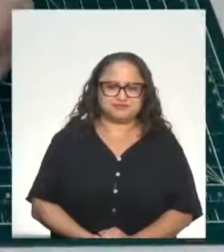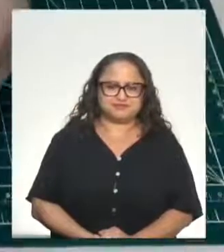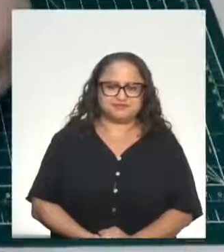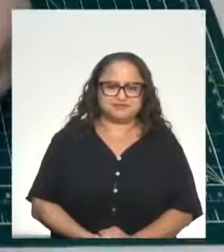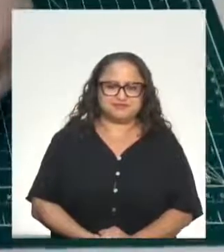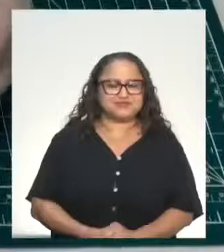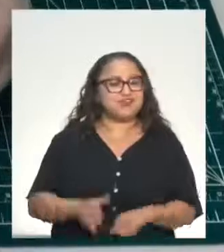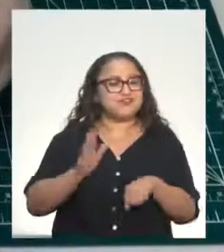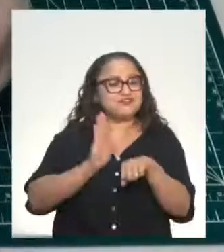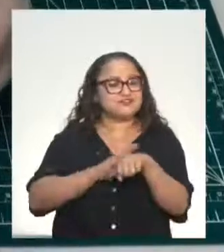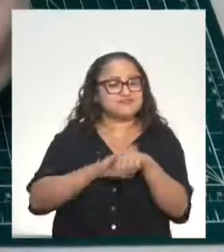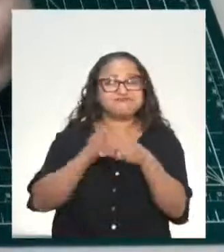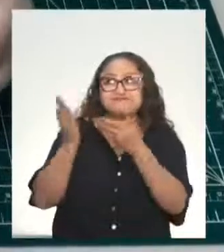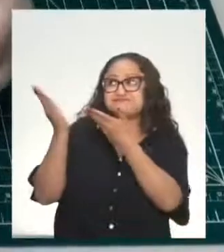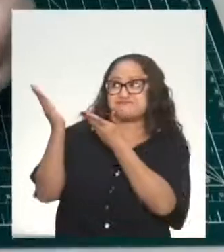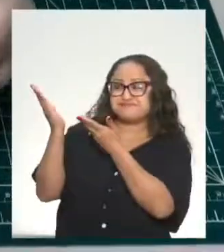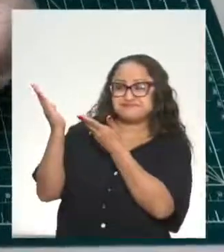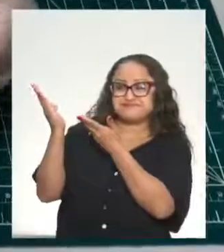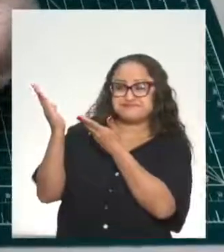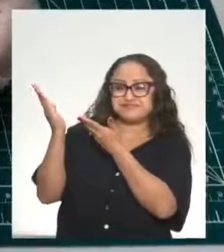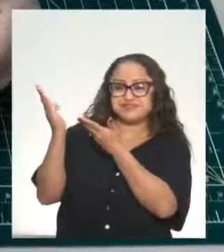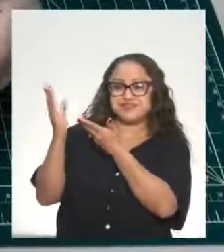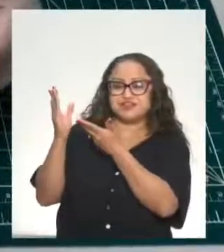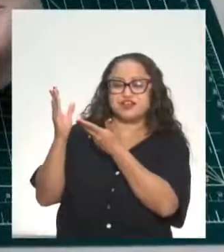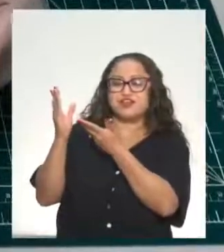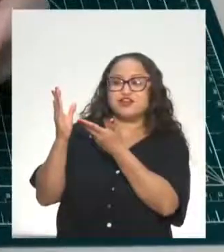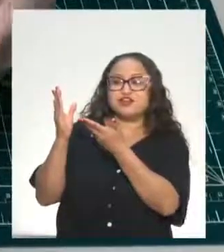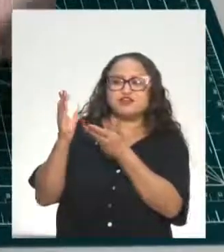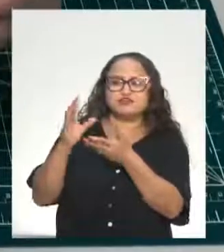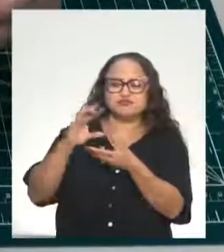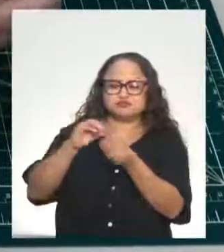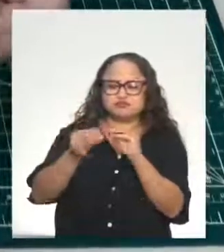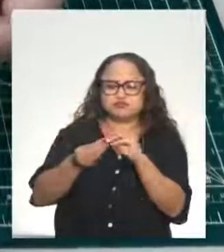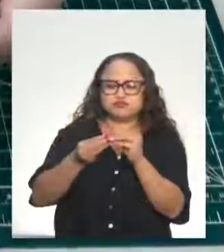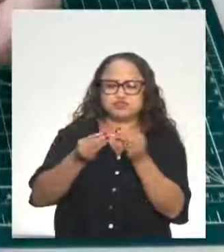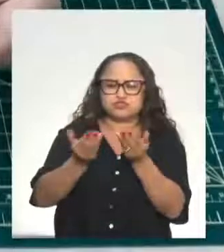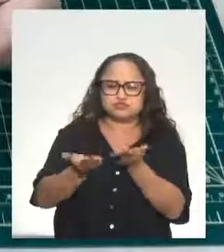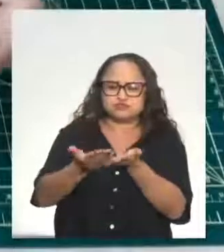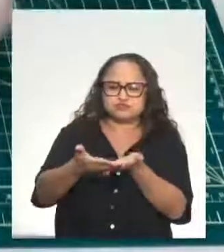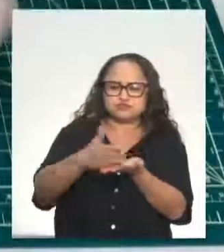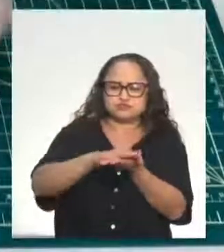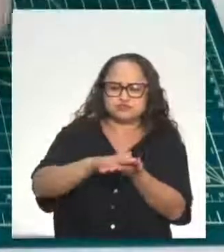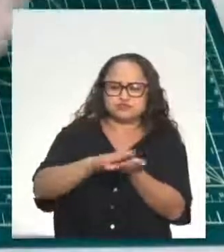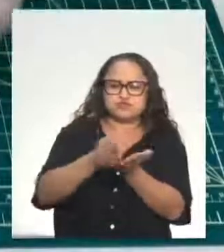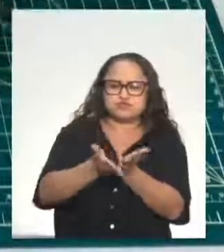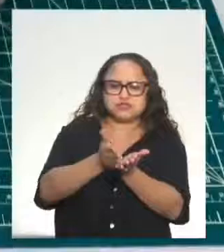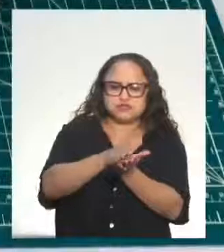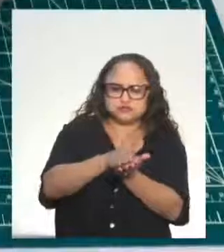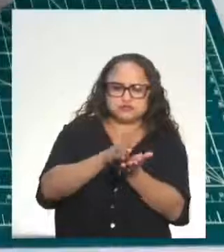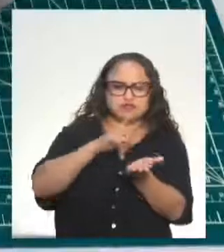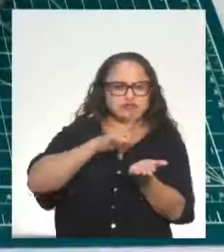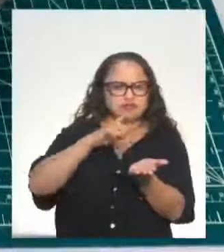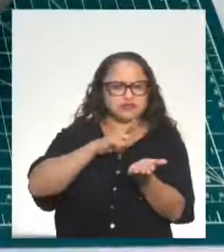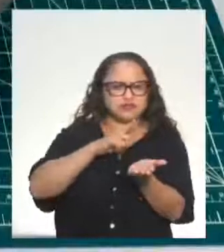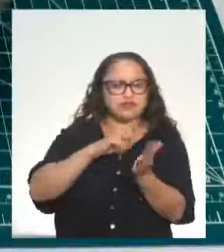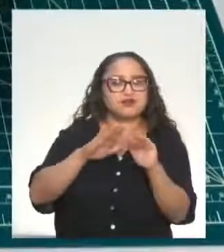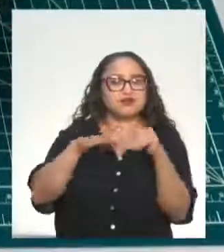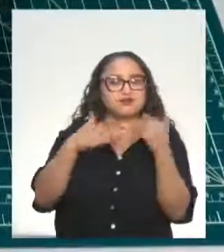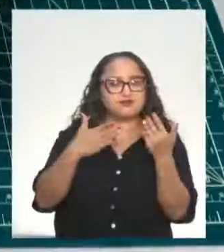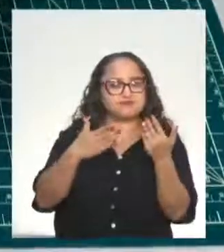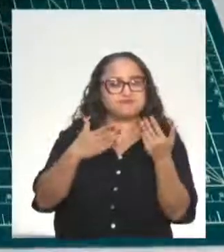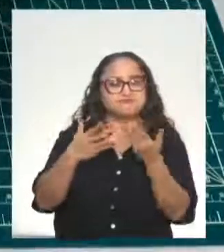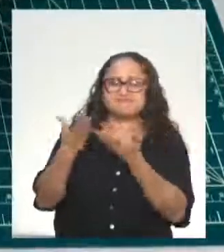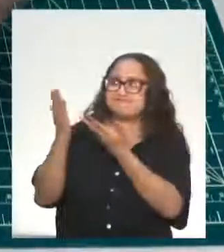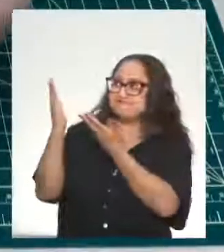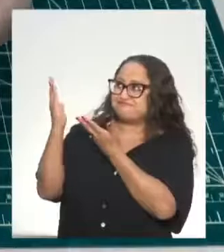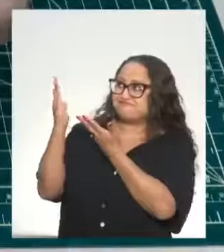Ele fica assim, num formato de cartão dobrável, certo? Quando é aberto,